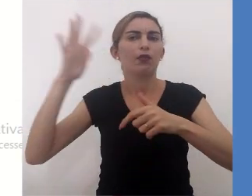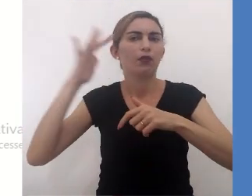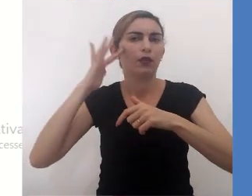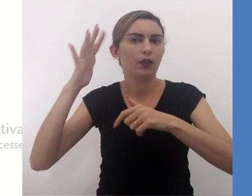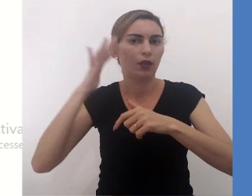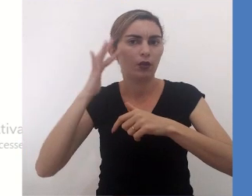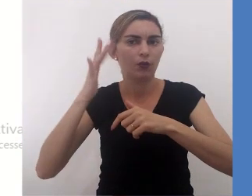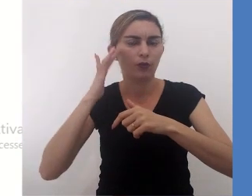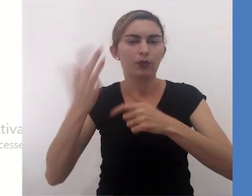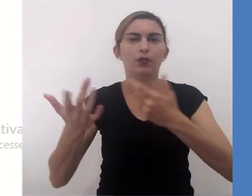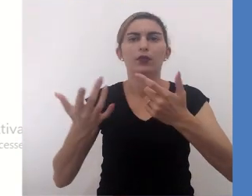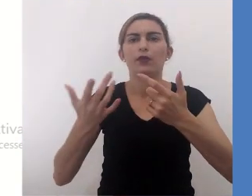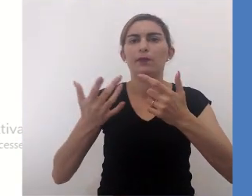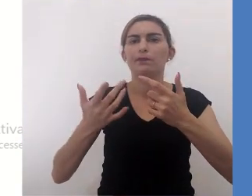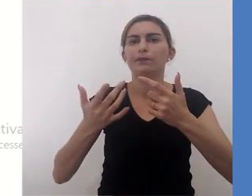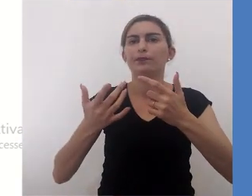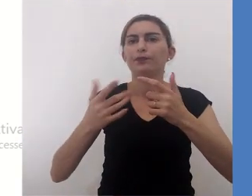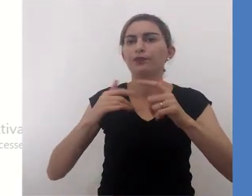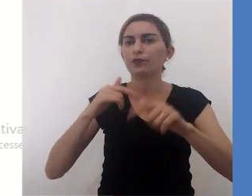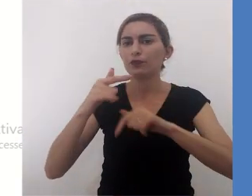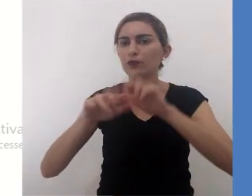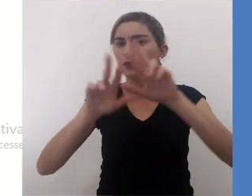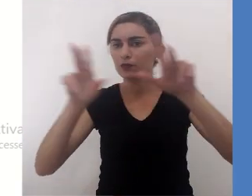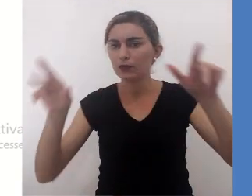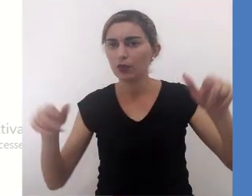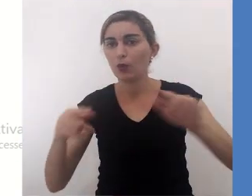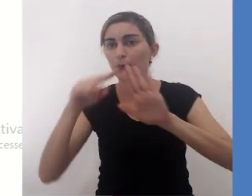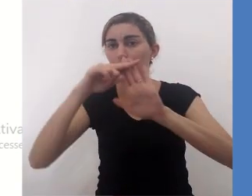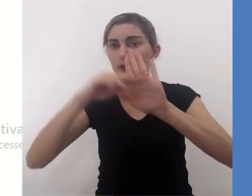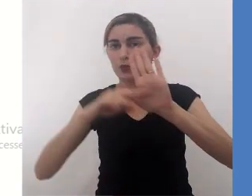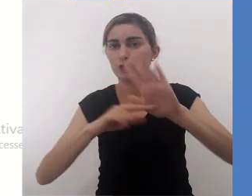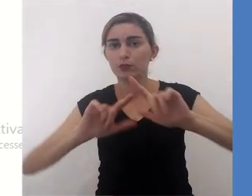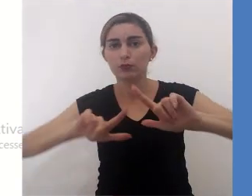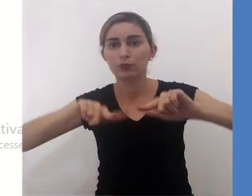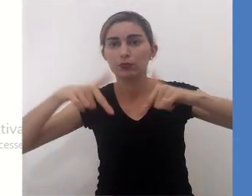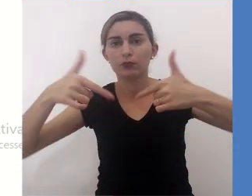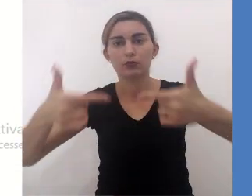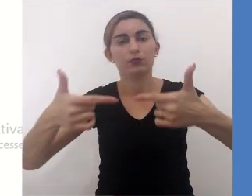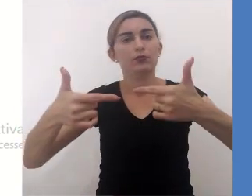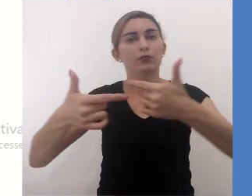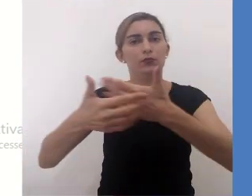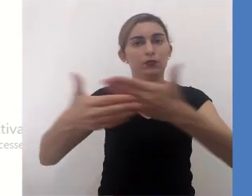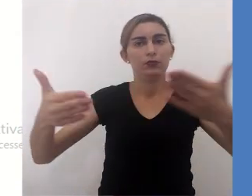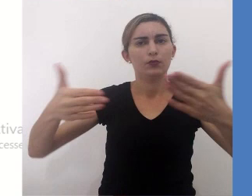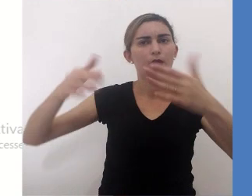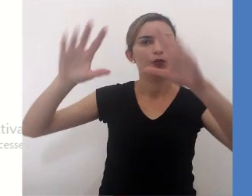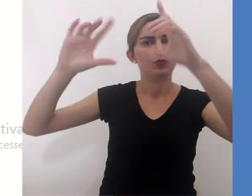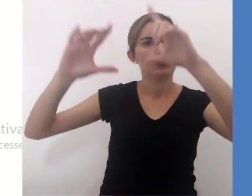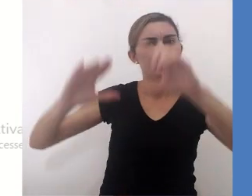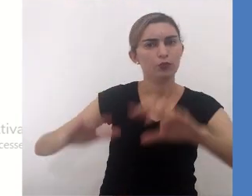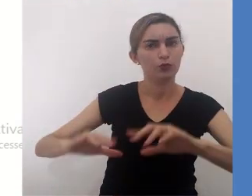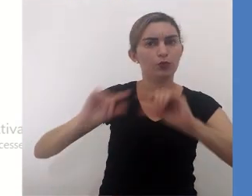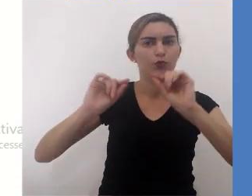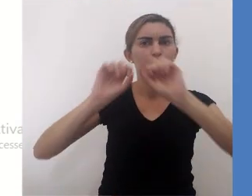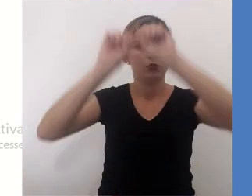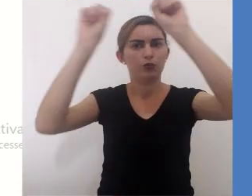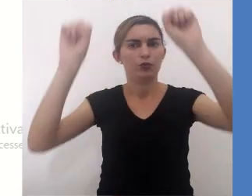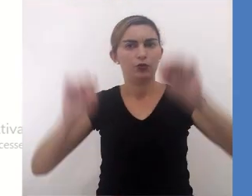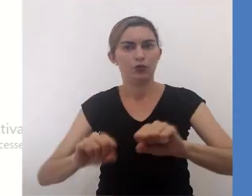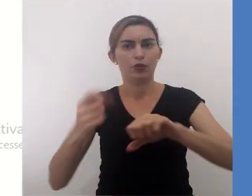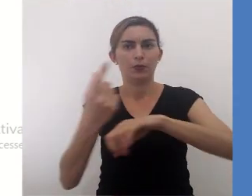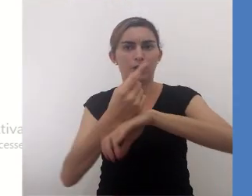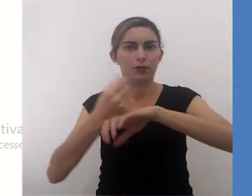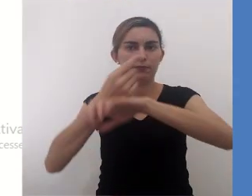programação, um programa de ação para a derrubada de quê? Do sistema capitalista e a construção